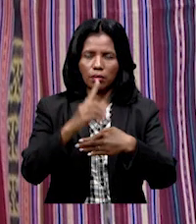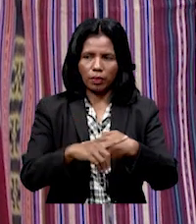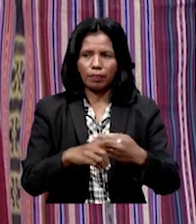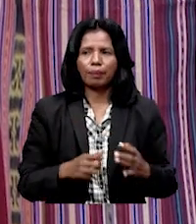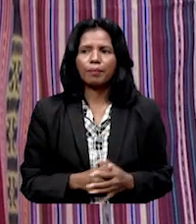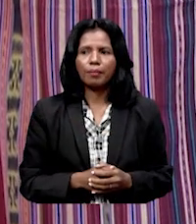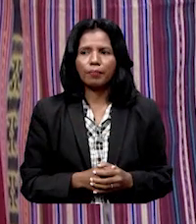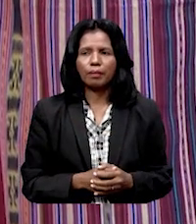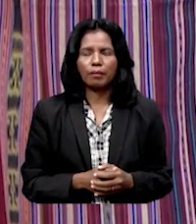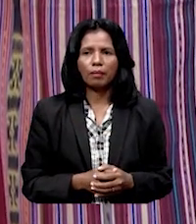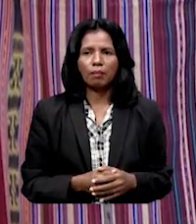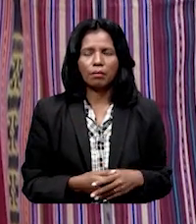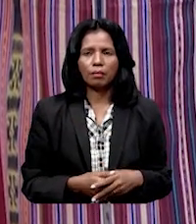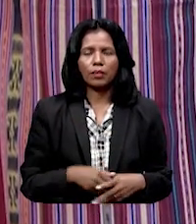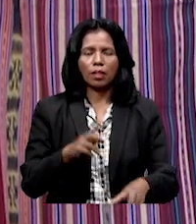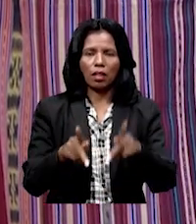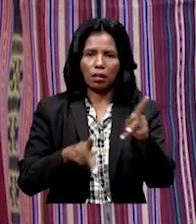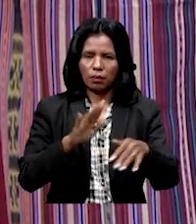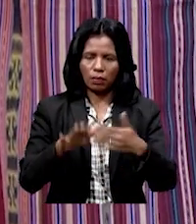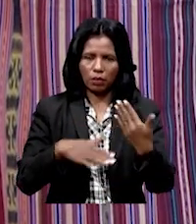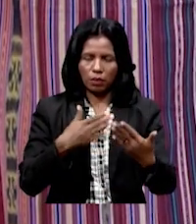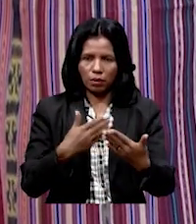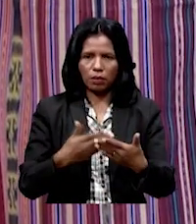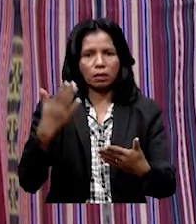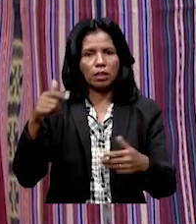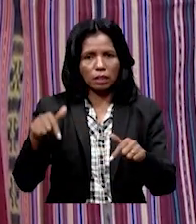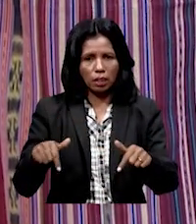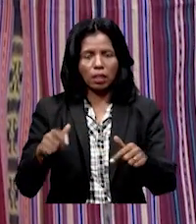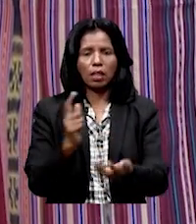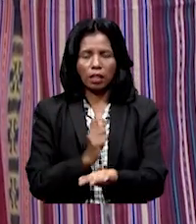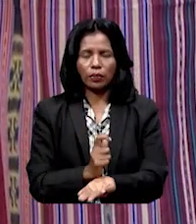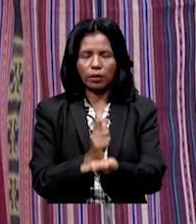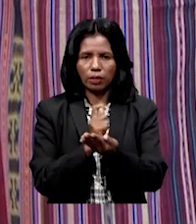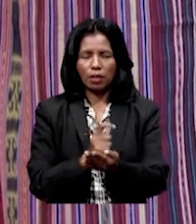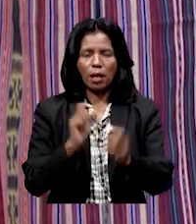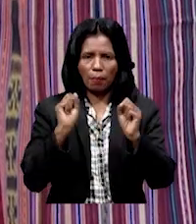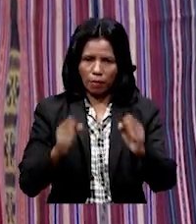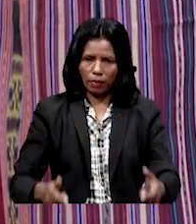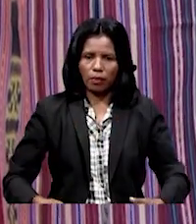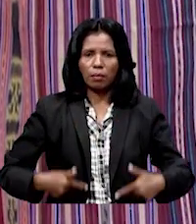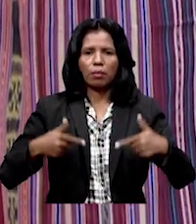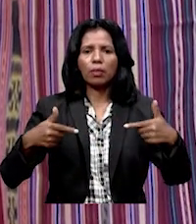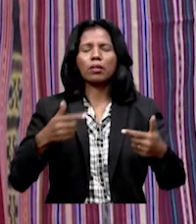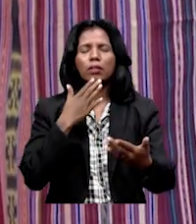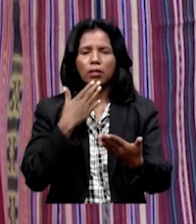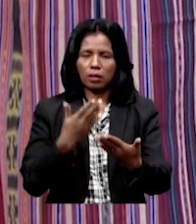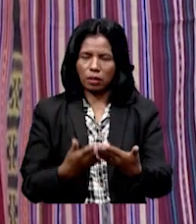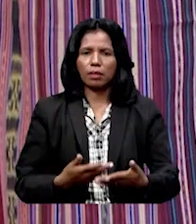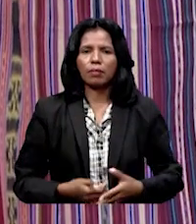Atu Ema Hotu Hotu e Ataoro Bele Mores Digno E então tem